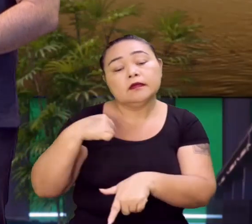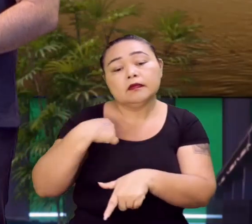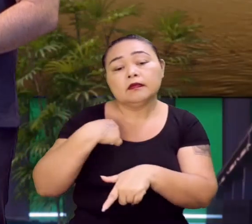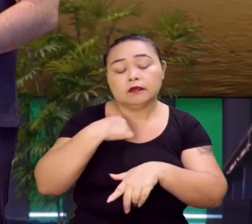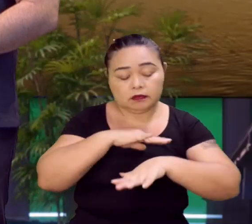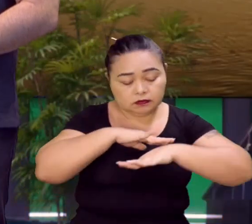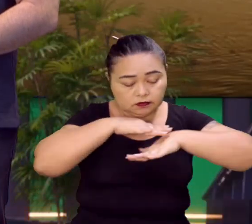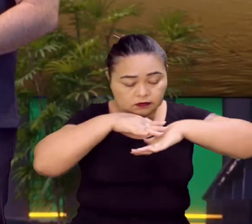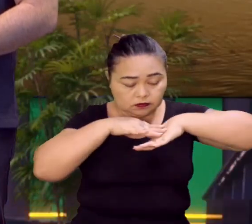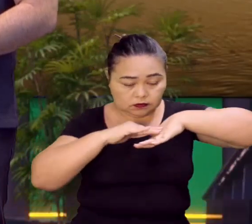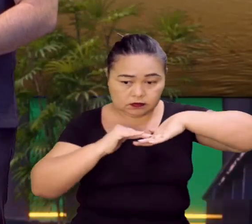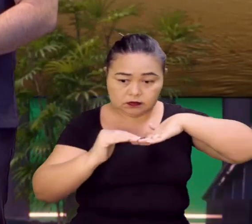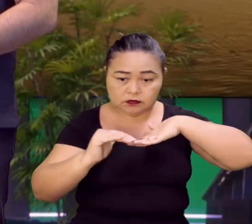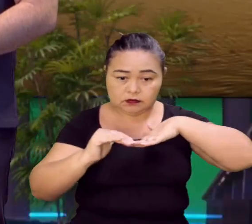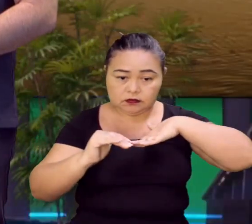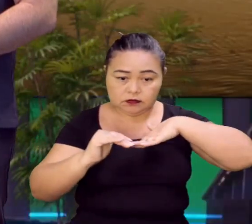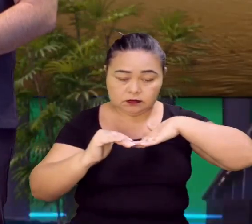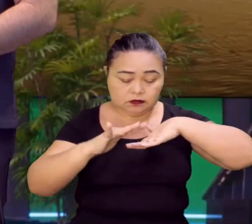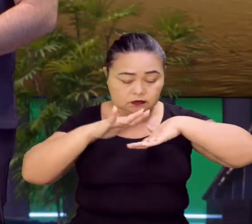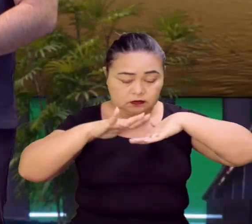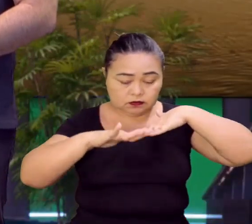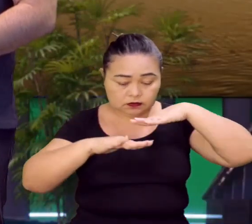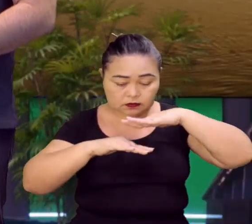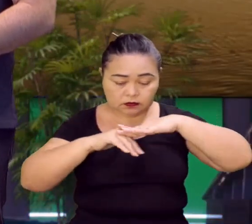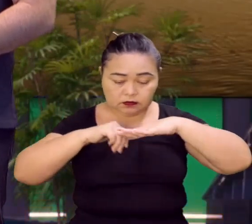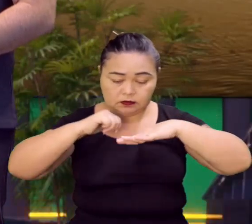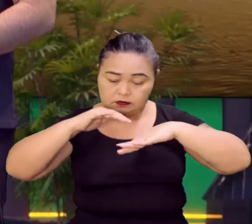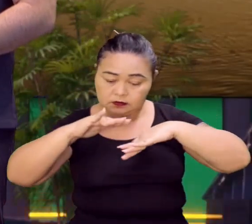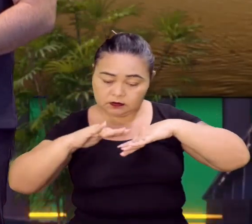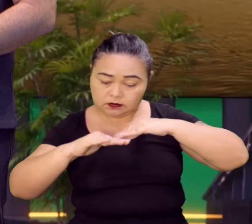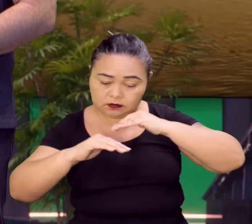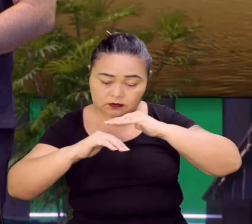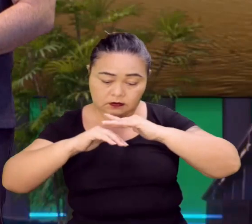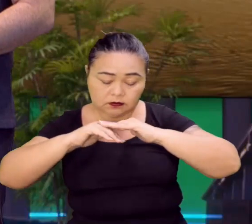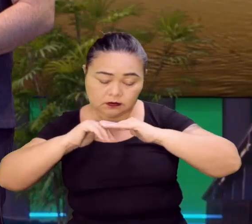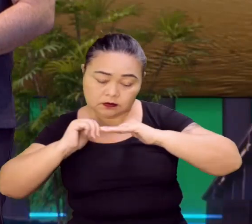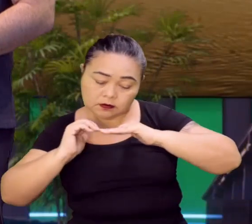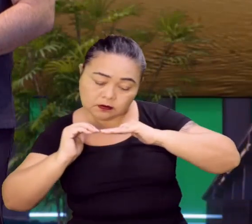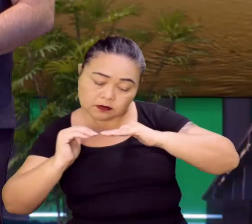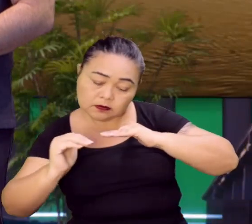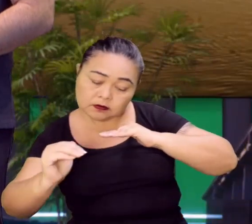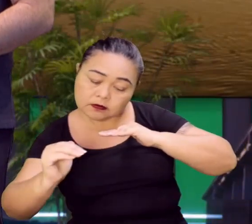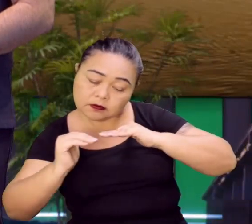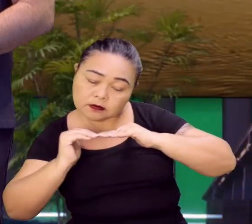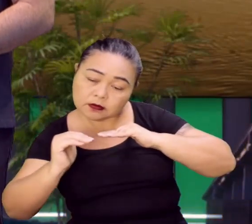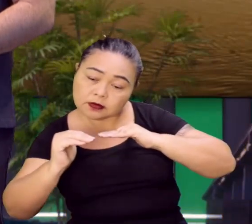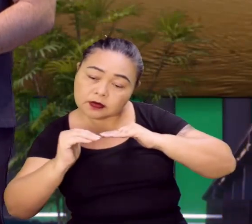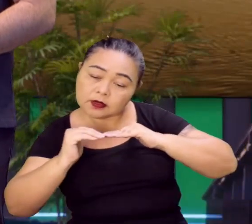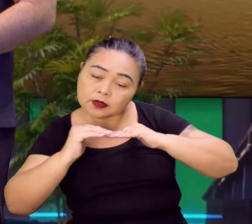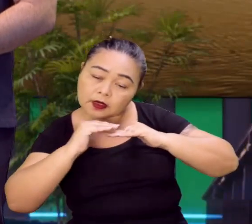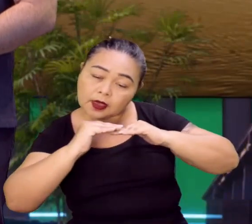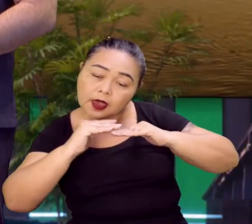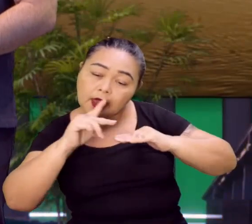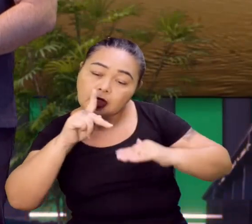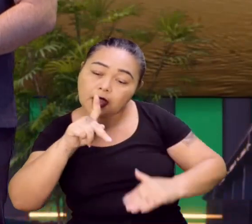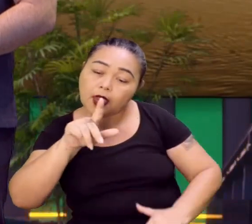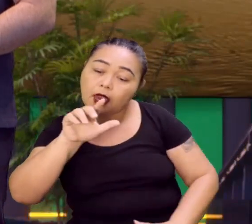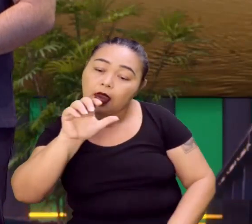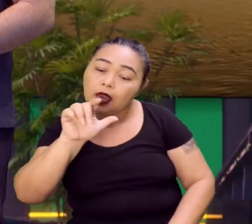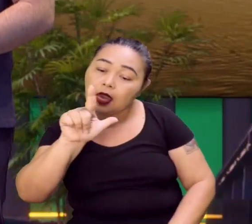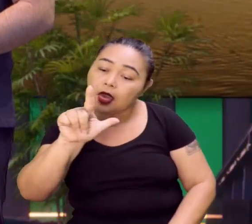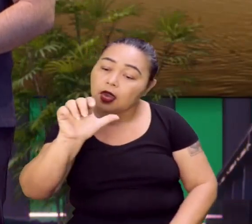vai sobrepor a outra, vai sobrepondo, e aí quando a gente vê aquela imensa planície, é uma área